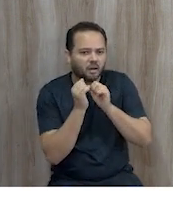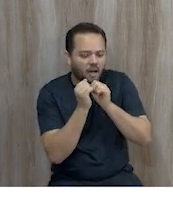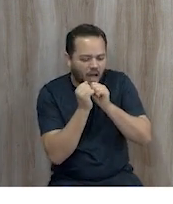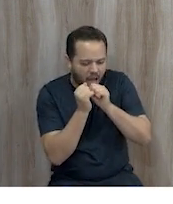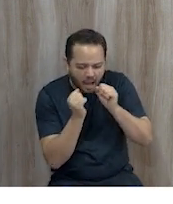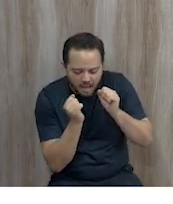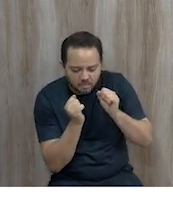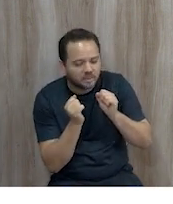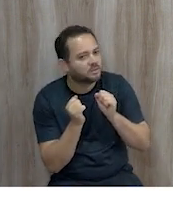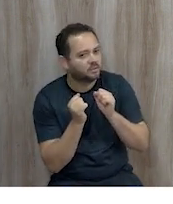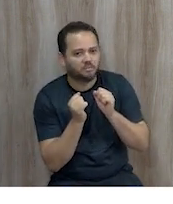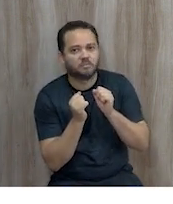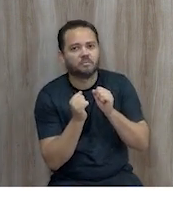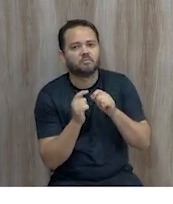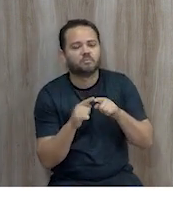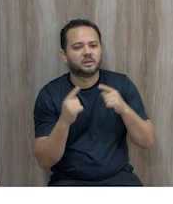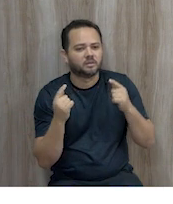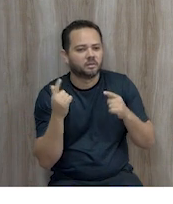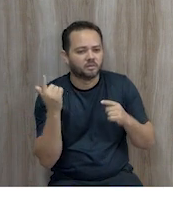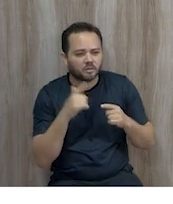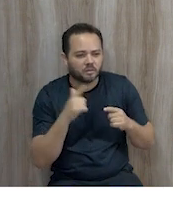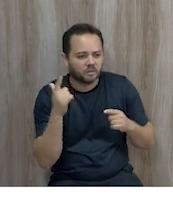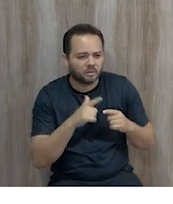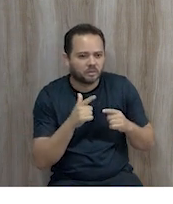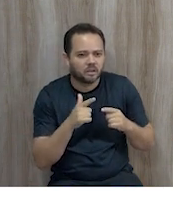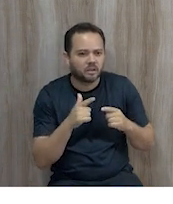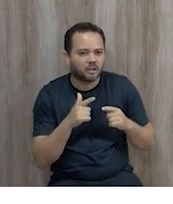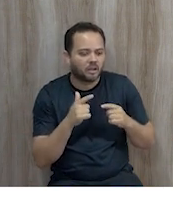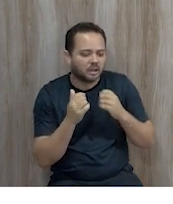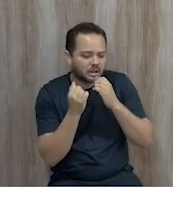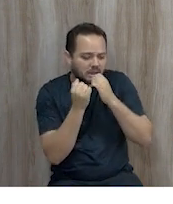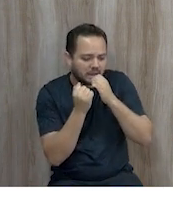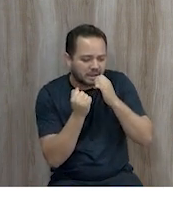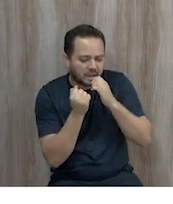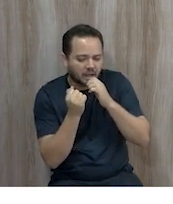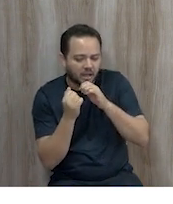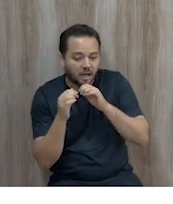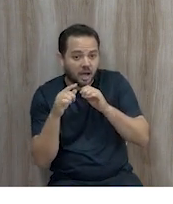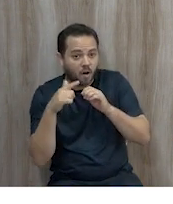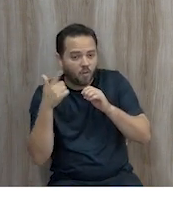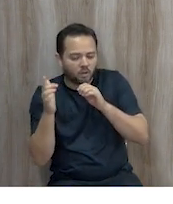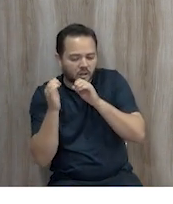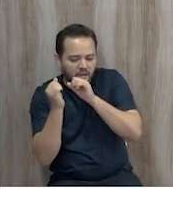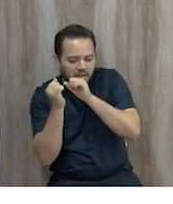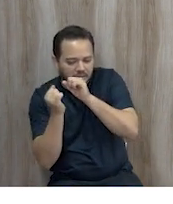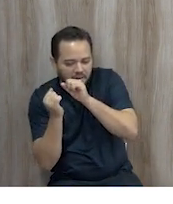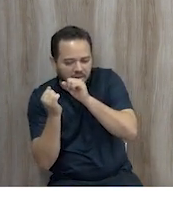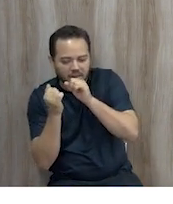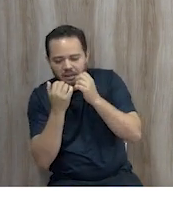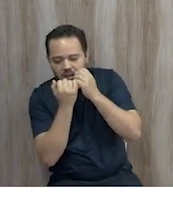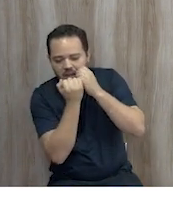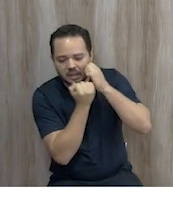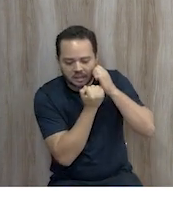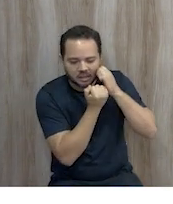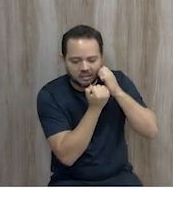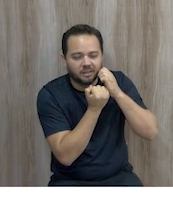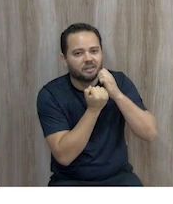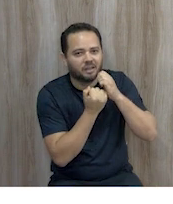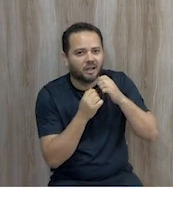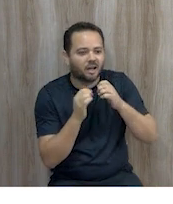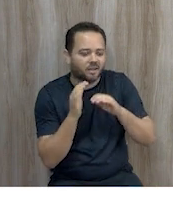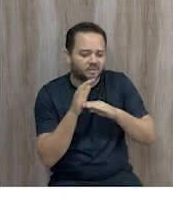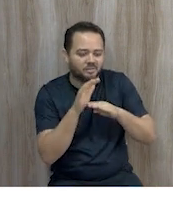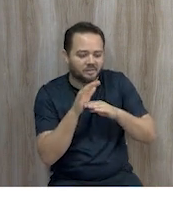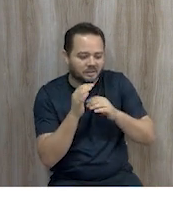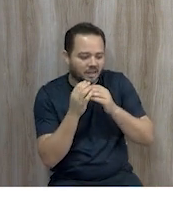papilas, mas a gente pode fazer incisões paralelas ali naquela região para ajudar a tunelizar. Seria, por exemplo,